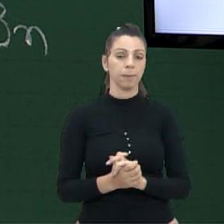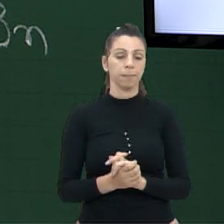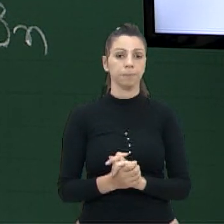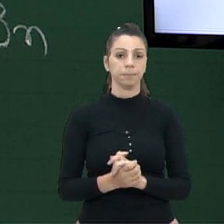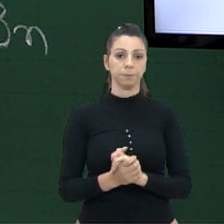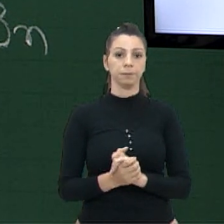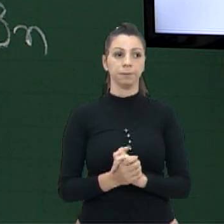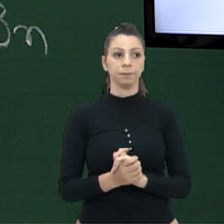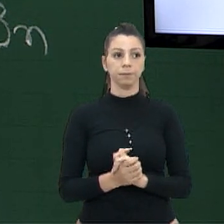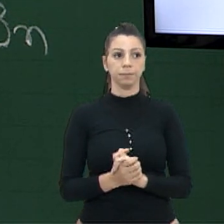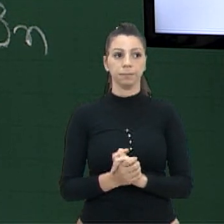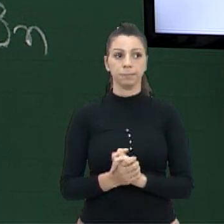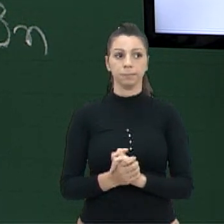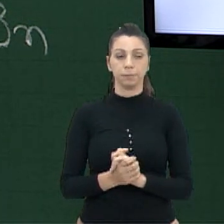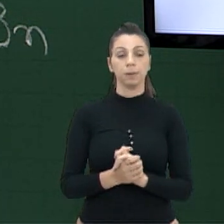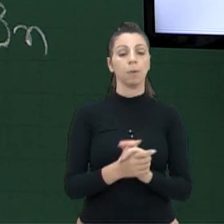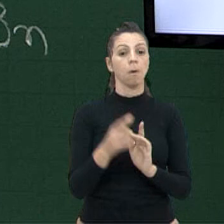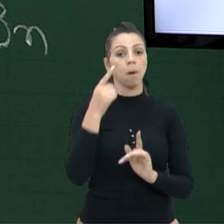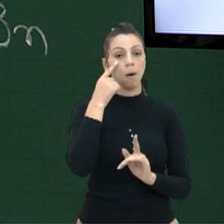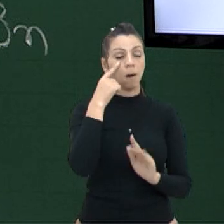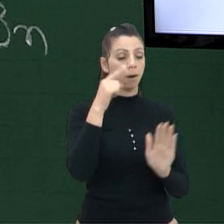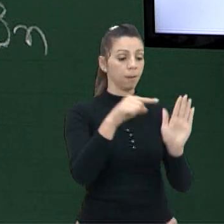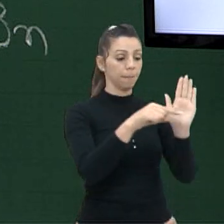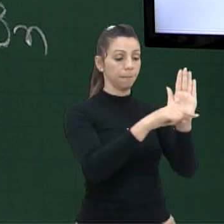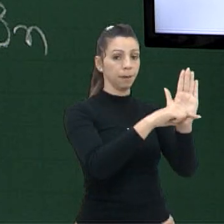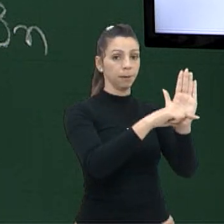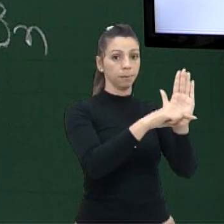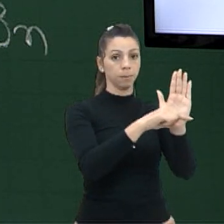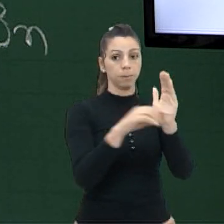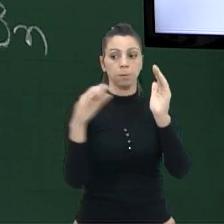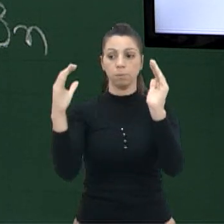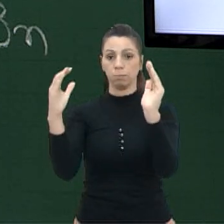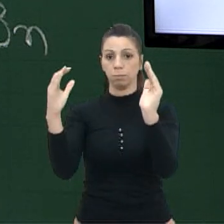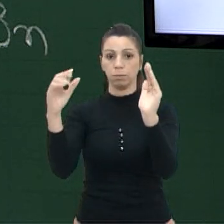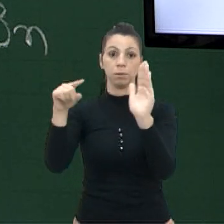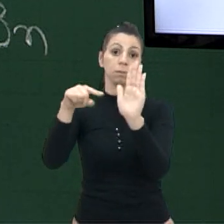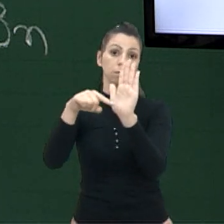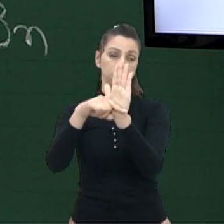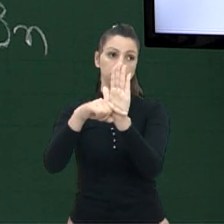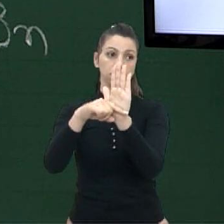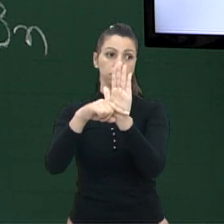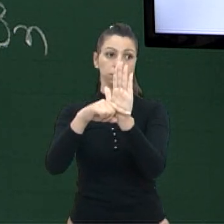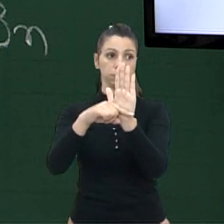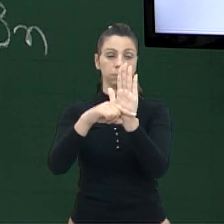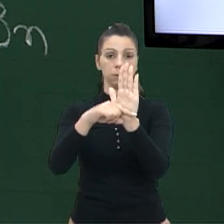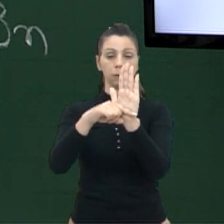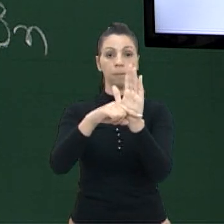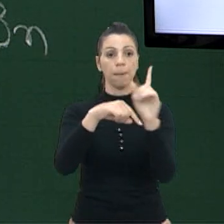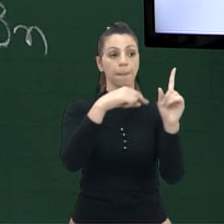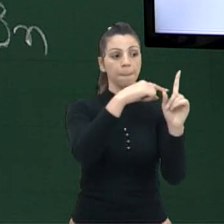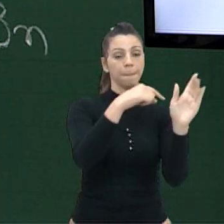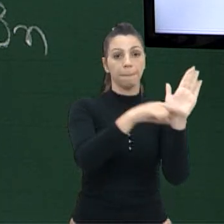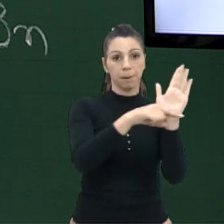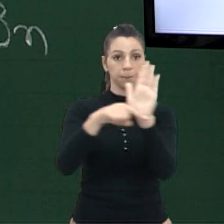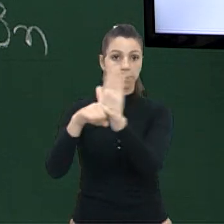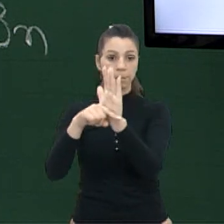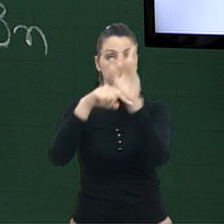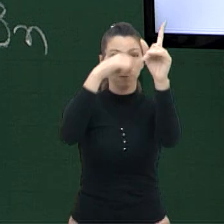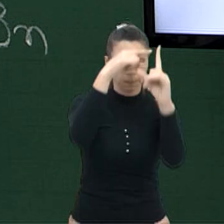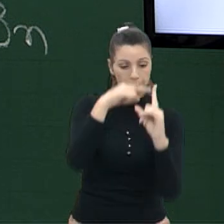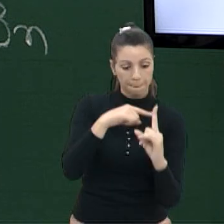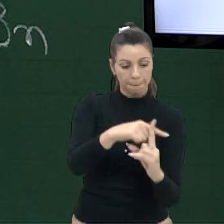4ABC, menos, troca o sinal de quem está lá dentro. Se aqui é menos, vai virar mais.